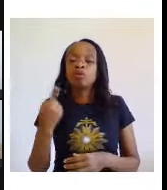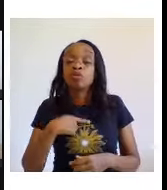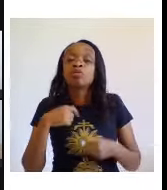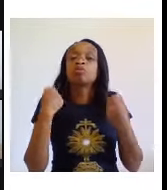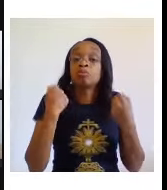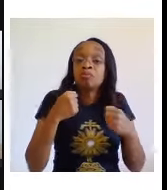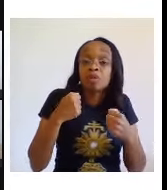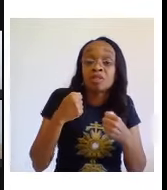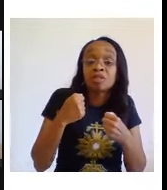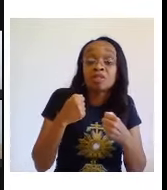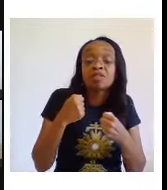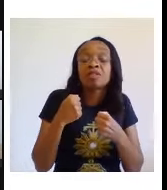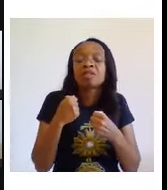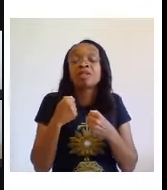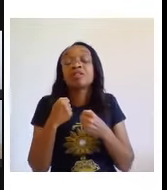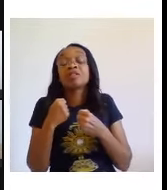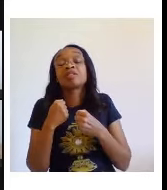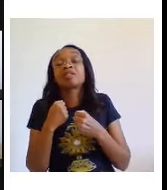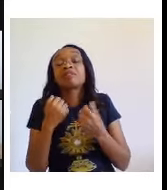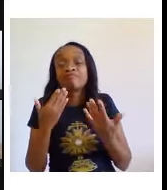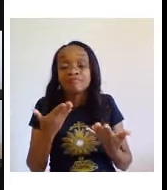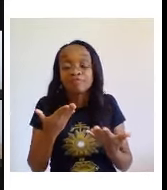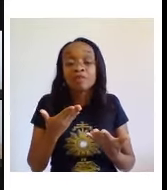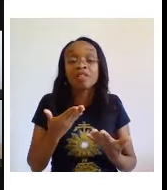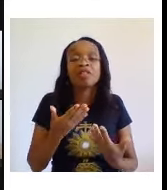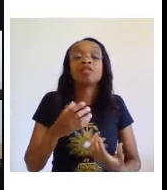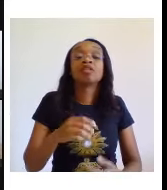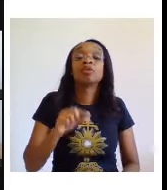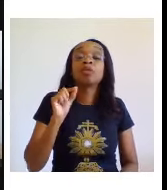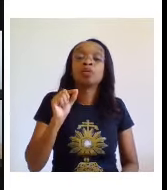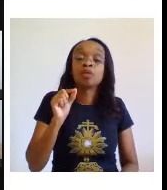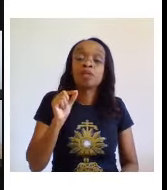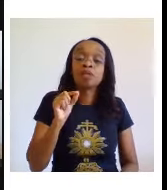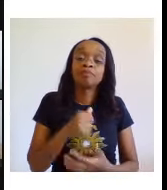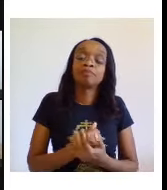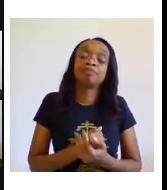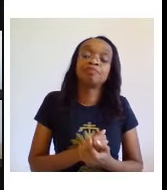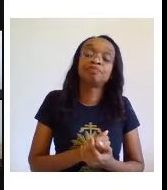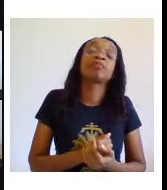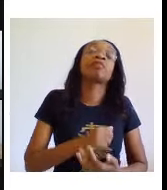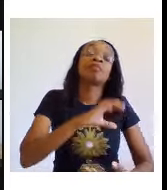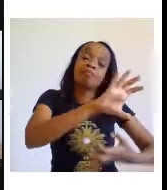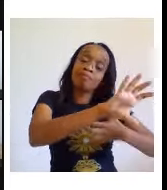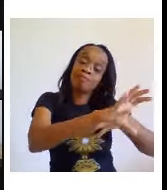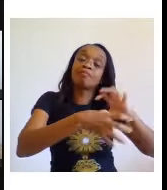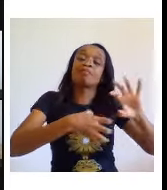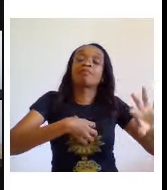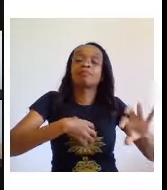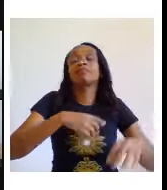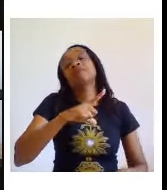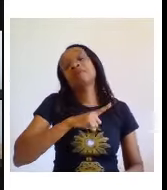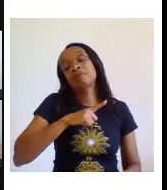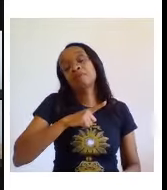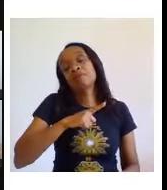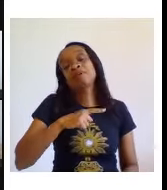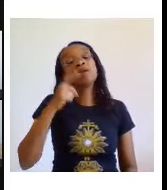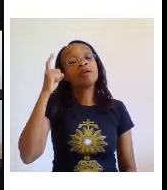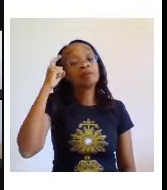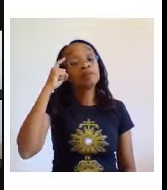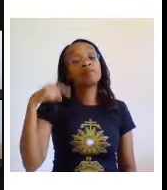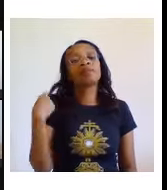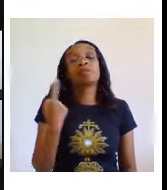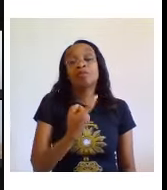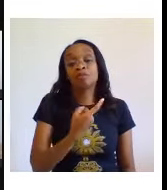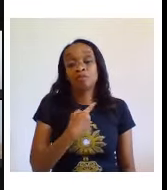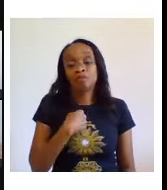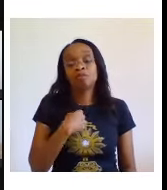paradigma que é muito forte, que a mudança do clima nos impõe. E esses são os nossos pontos